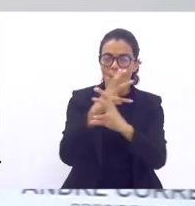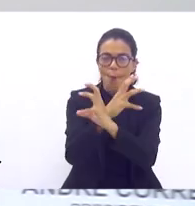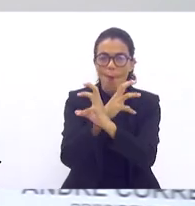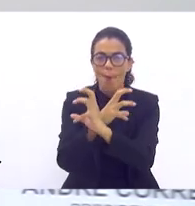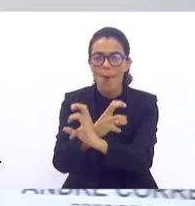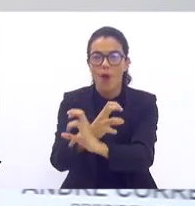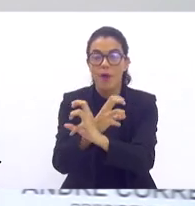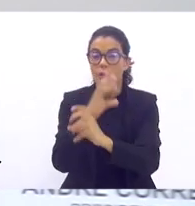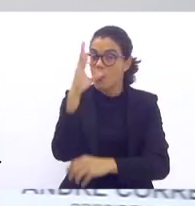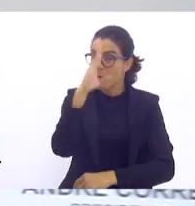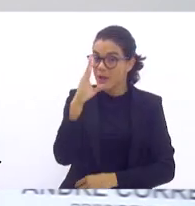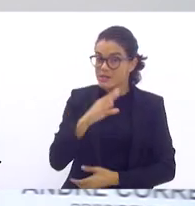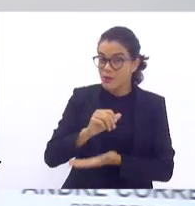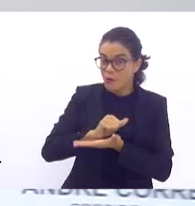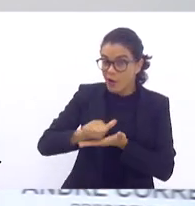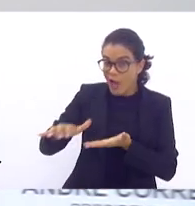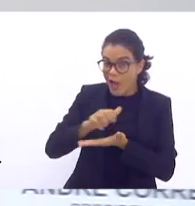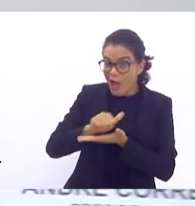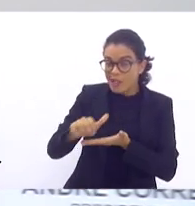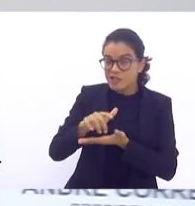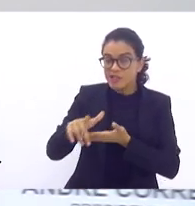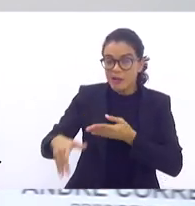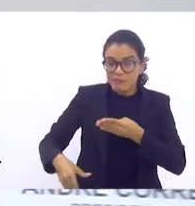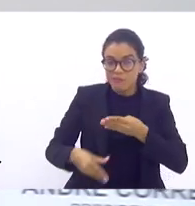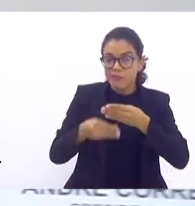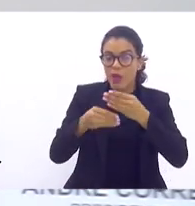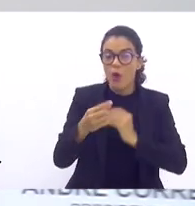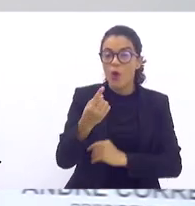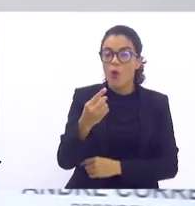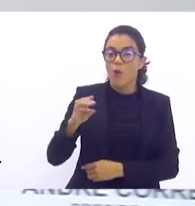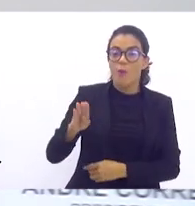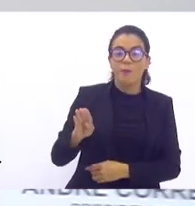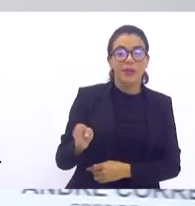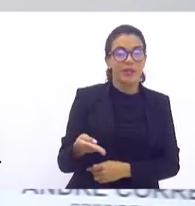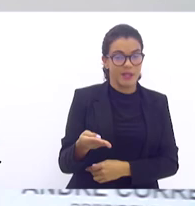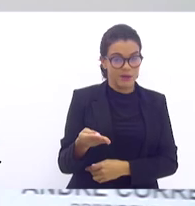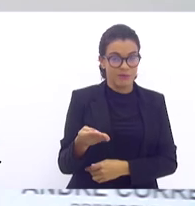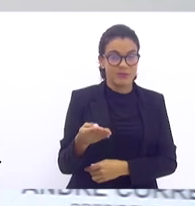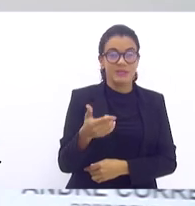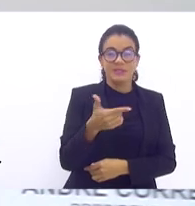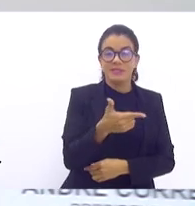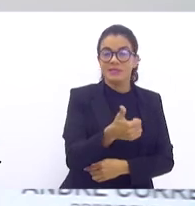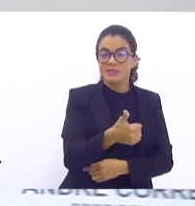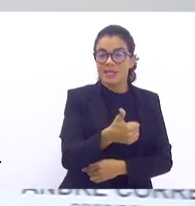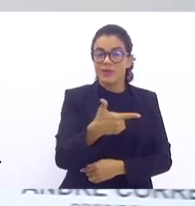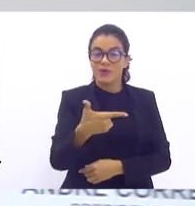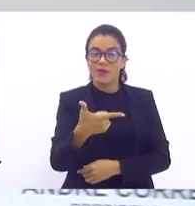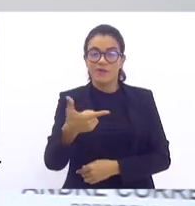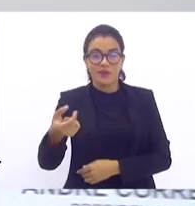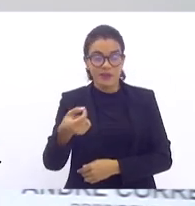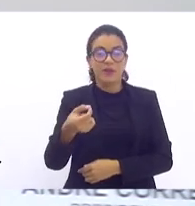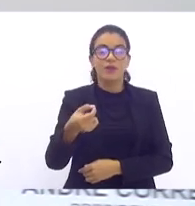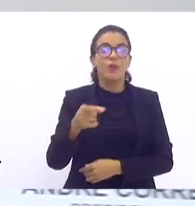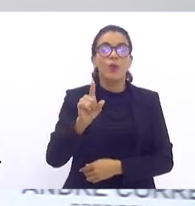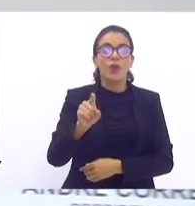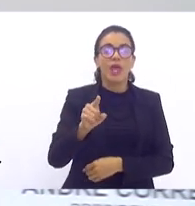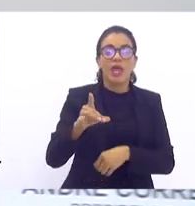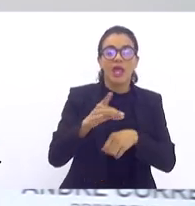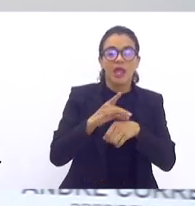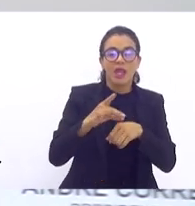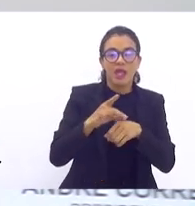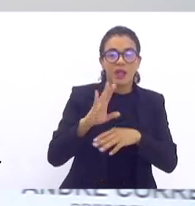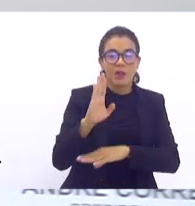o Brasil ainda gasta por ano de subsídio um bilhão 120 milhões no carvão mineral em Santa